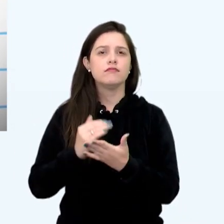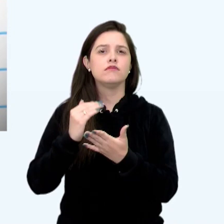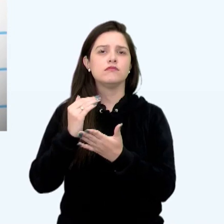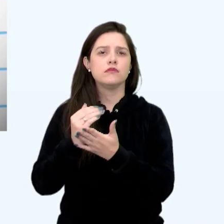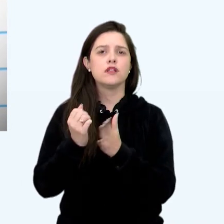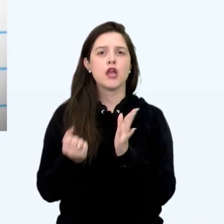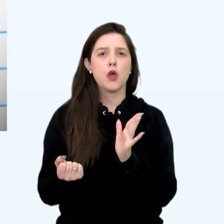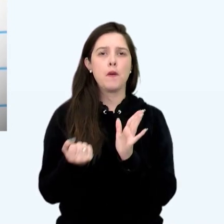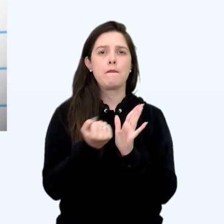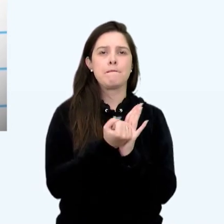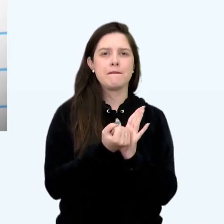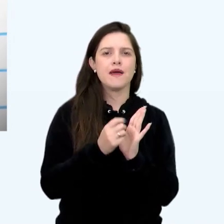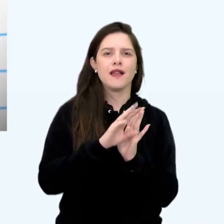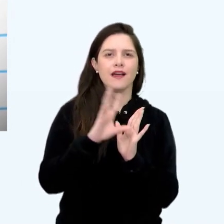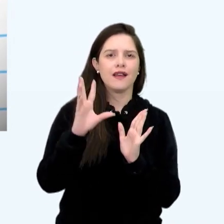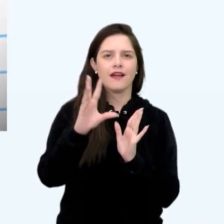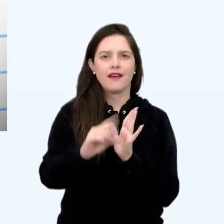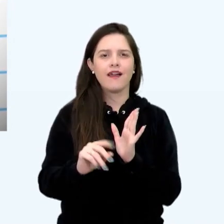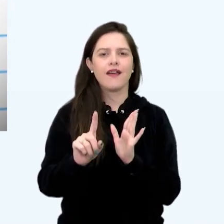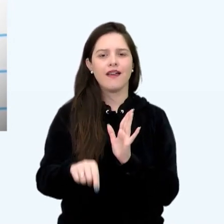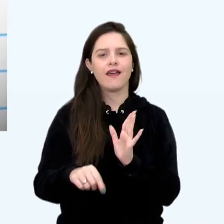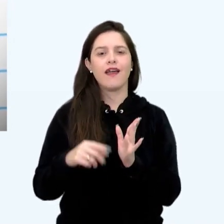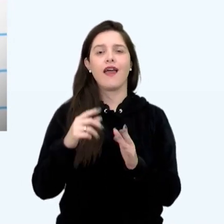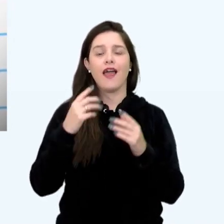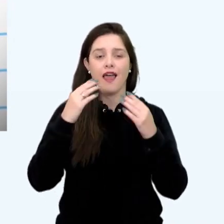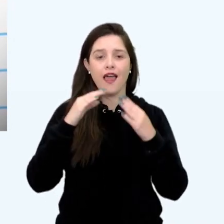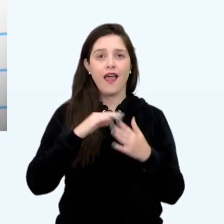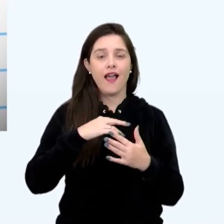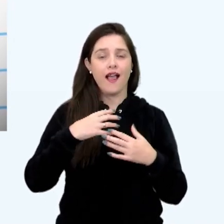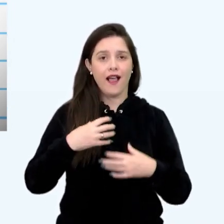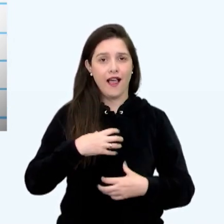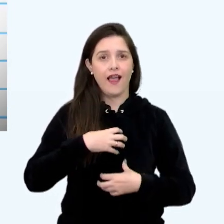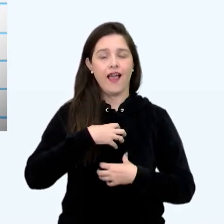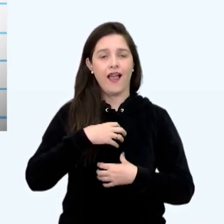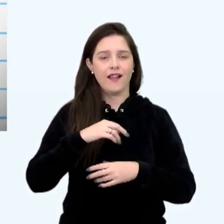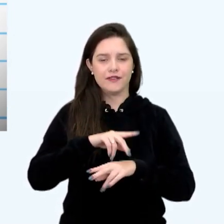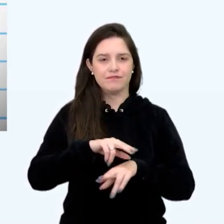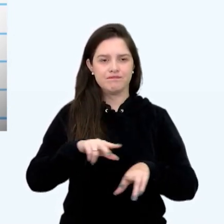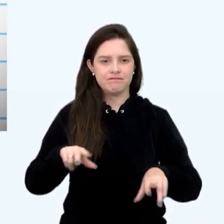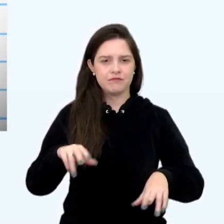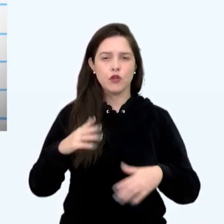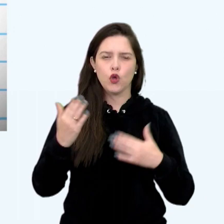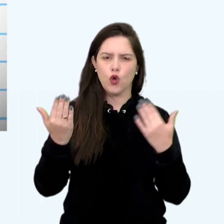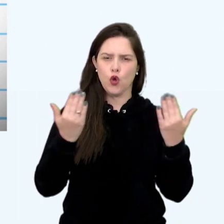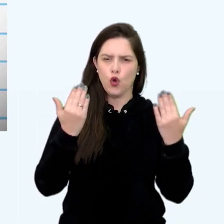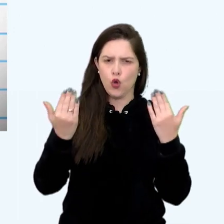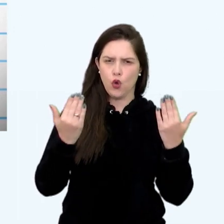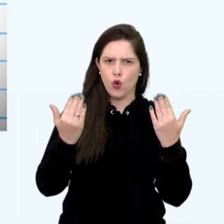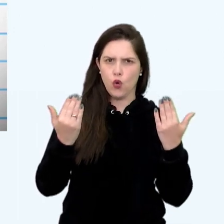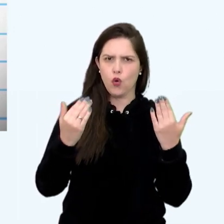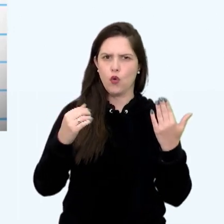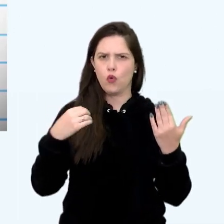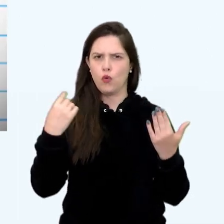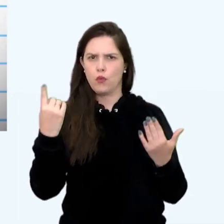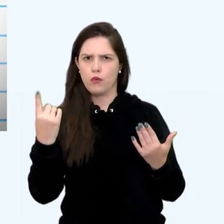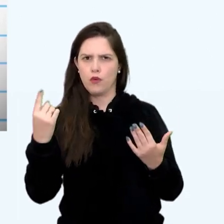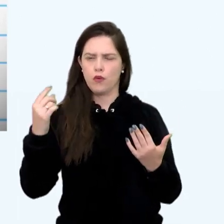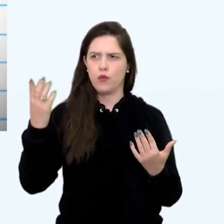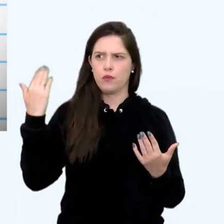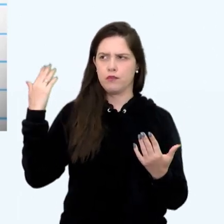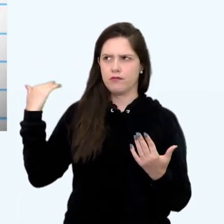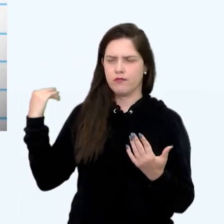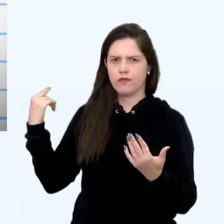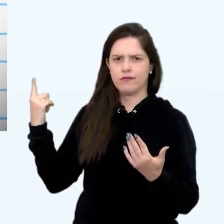topo estreito, com formato triangular característico das pirâmides. Comparando nossa pirâmide etária do meio do século passado